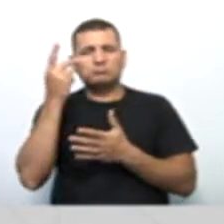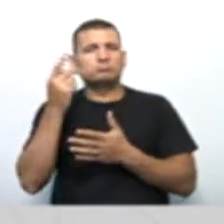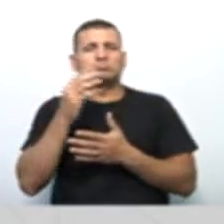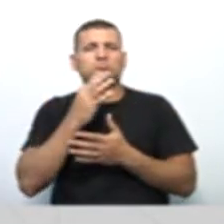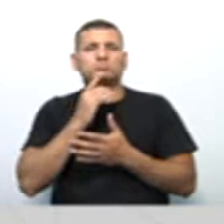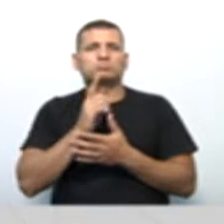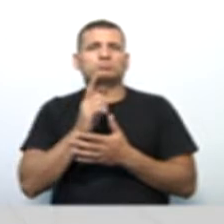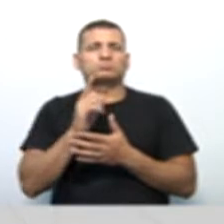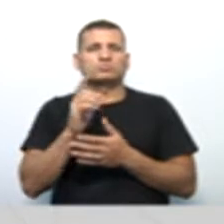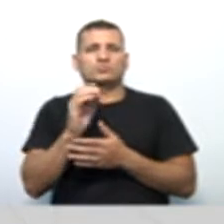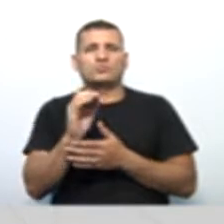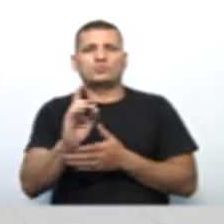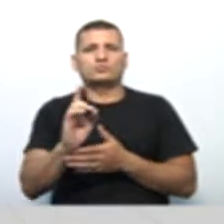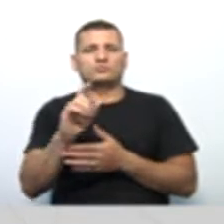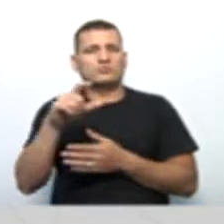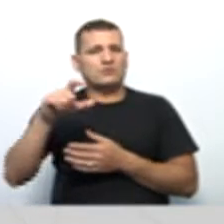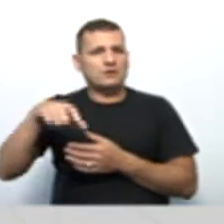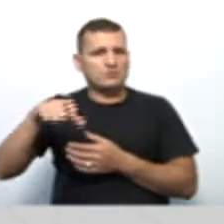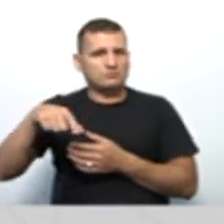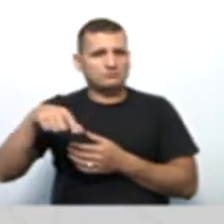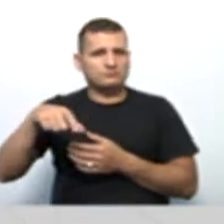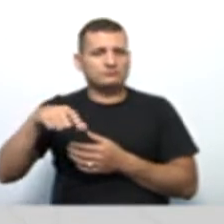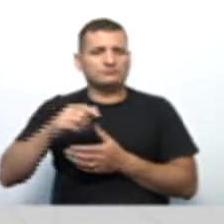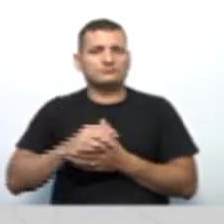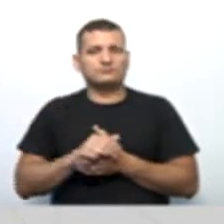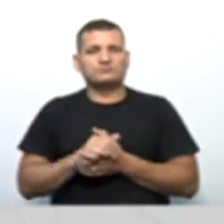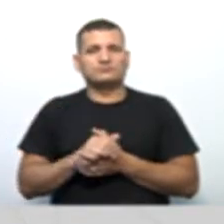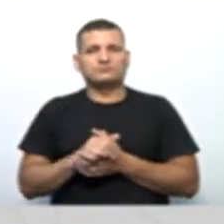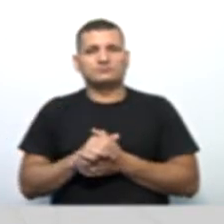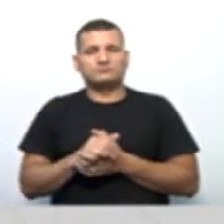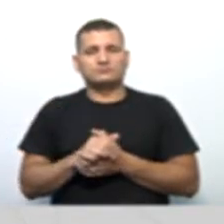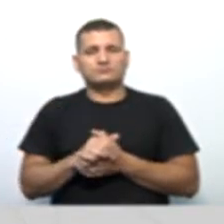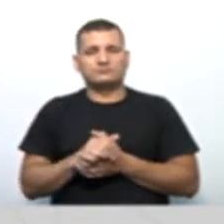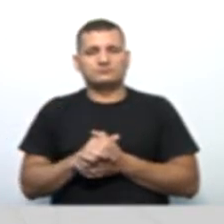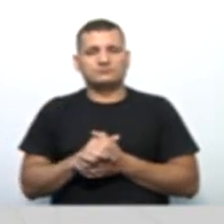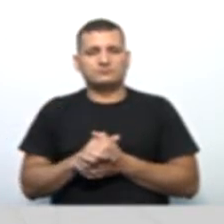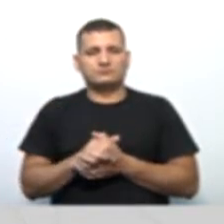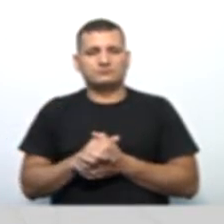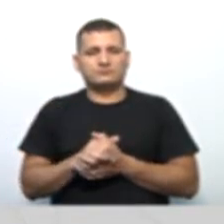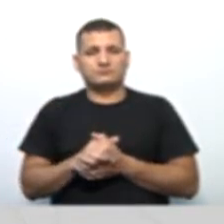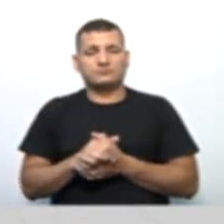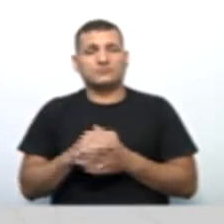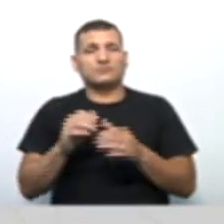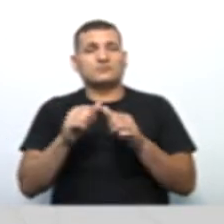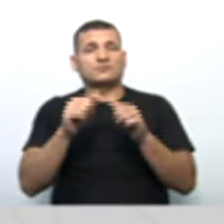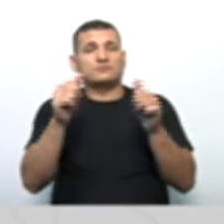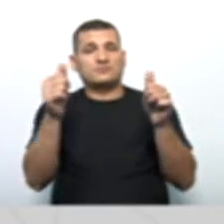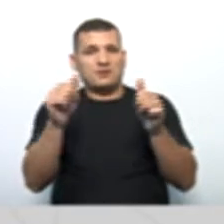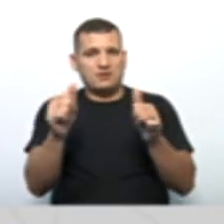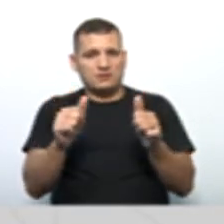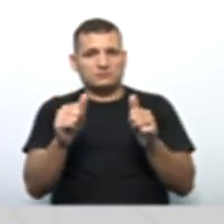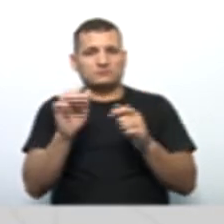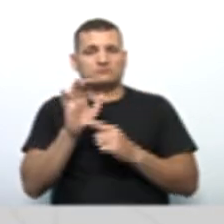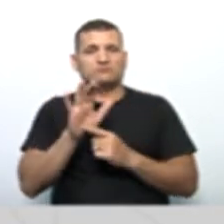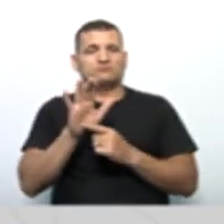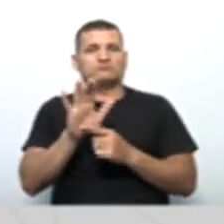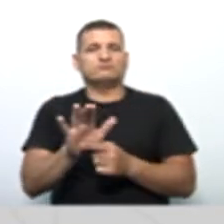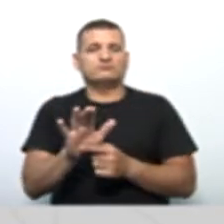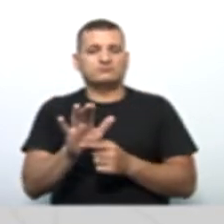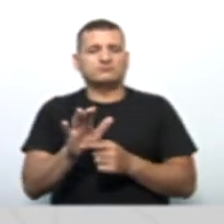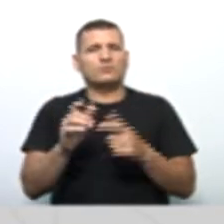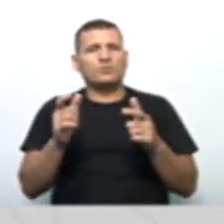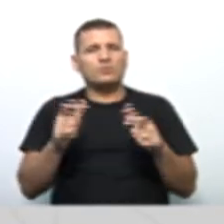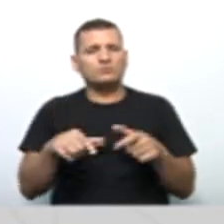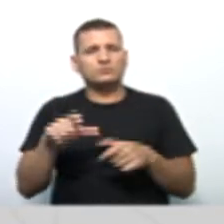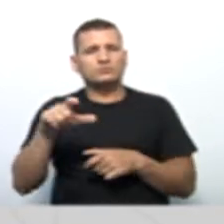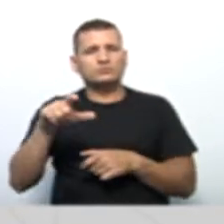de do cartão então você vai lá no na imagem mostra pra ele onde está esse corte